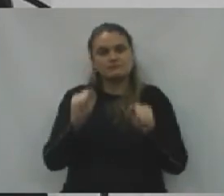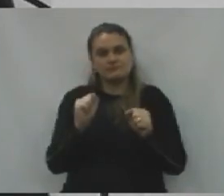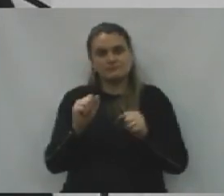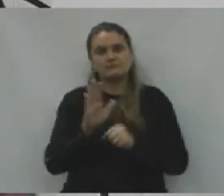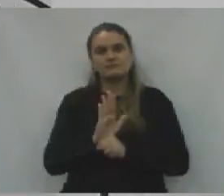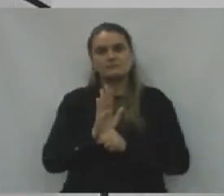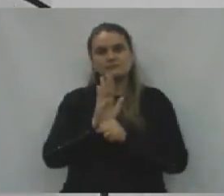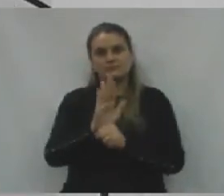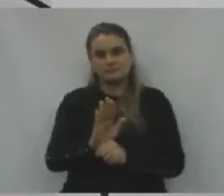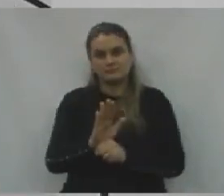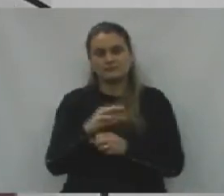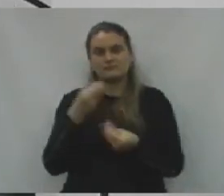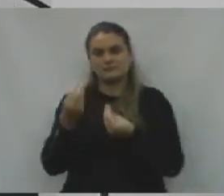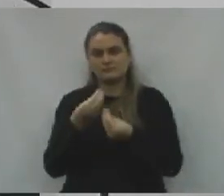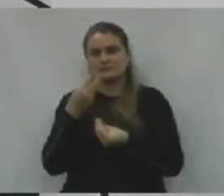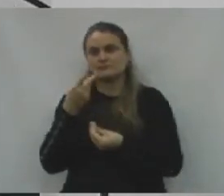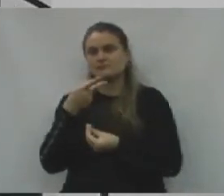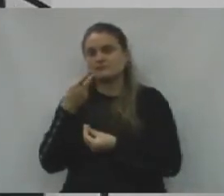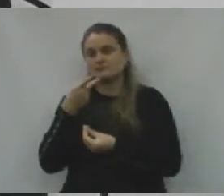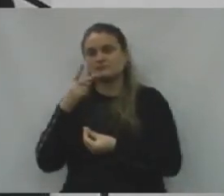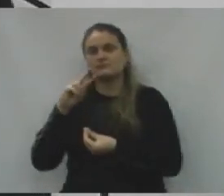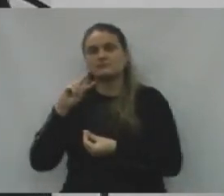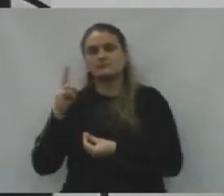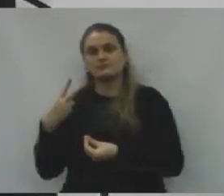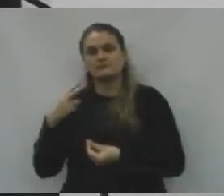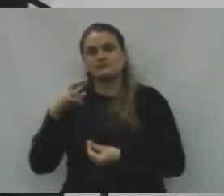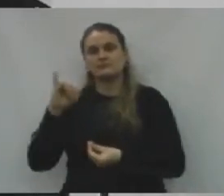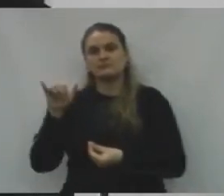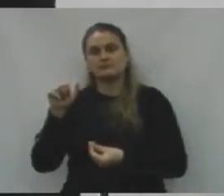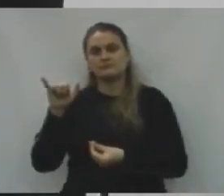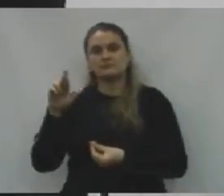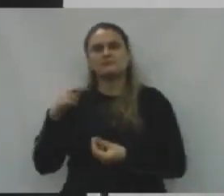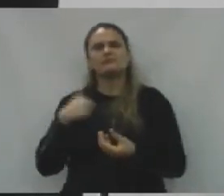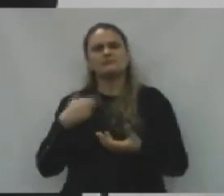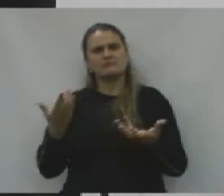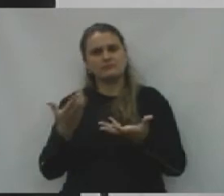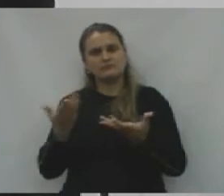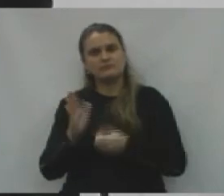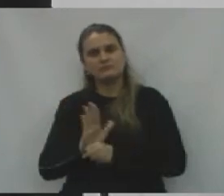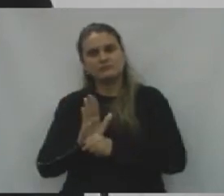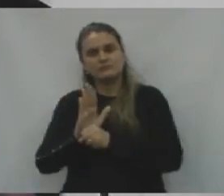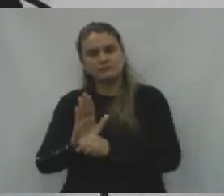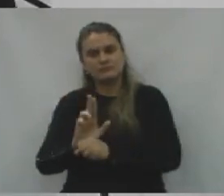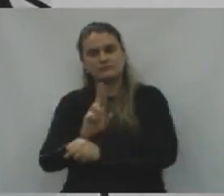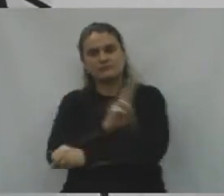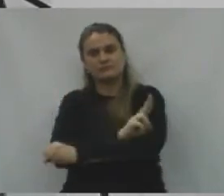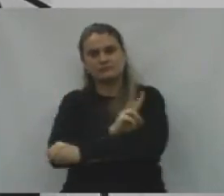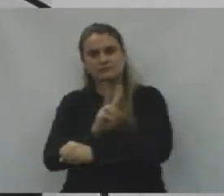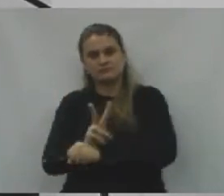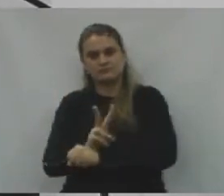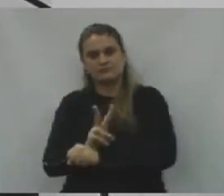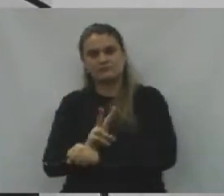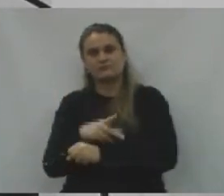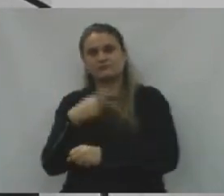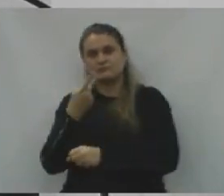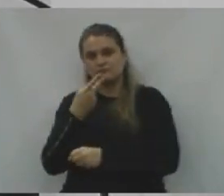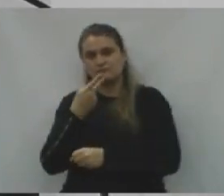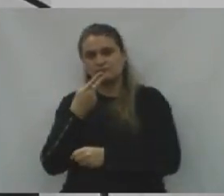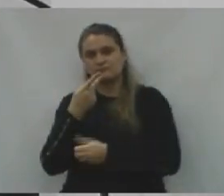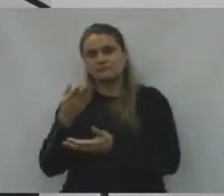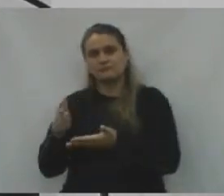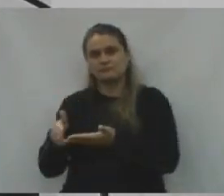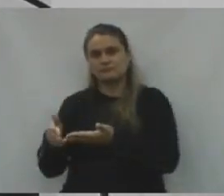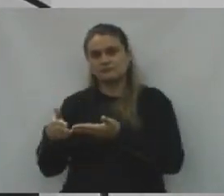possam ajudar, como disse aqui o vereador Jair Bunhago, eu quero ajudar a Uniuv. E essa sua fala, vereador, que eu